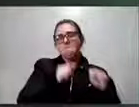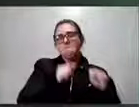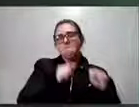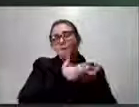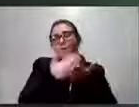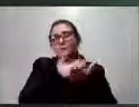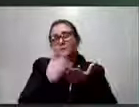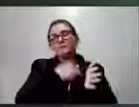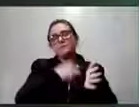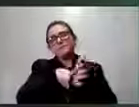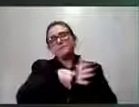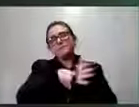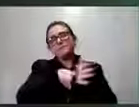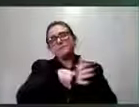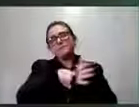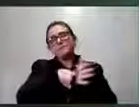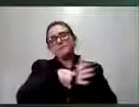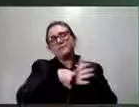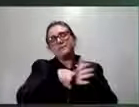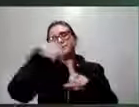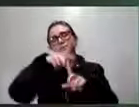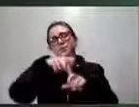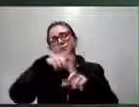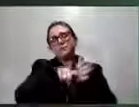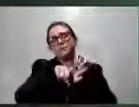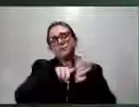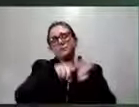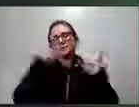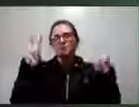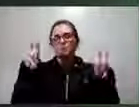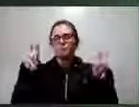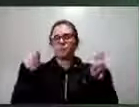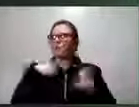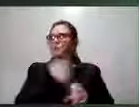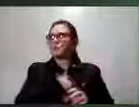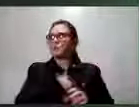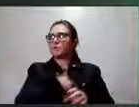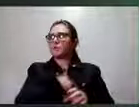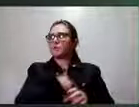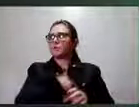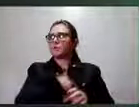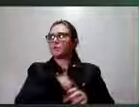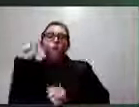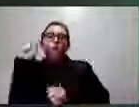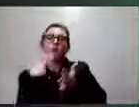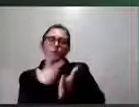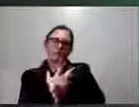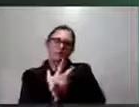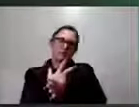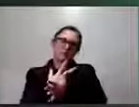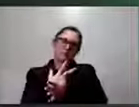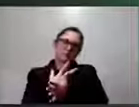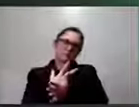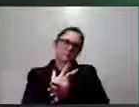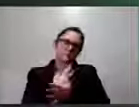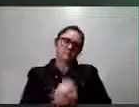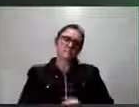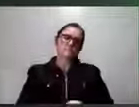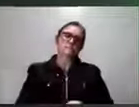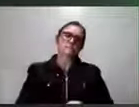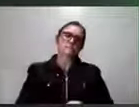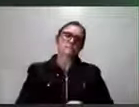fazer diferentes tipos de pesquisas nesse assunto. Nós, pelo menos, queremos saber o que está acontecendo na articulação temporomandibular depois